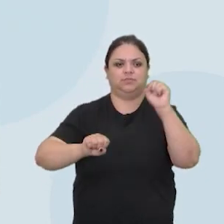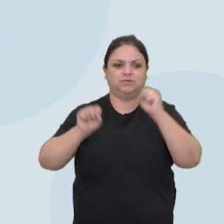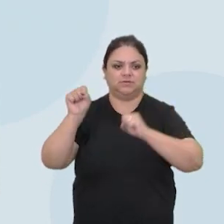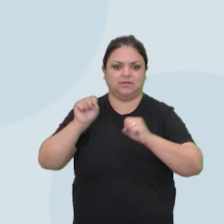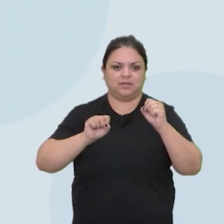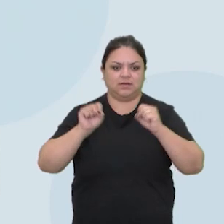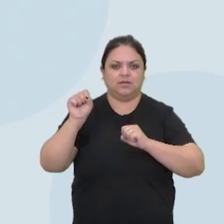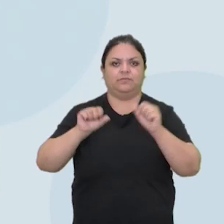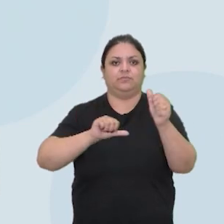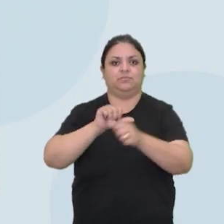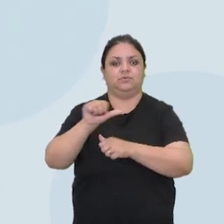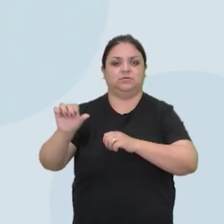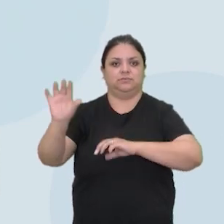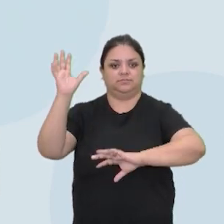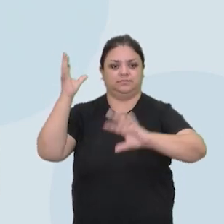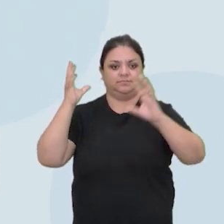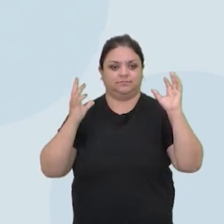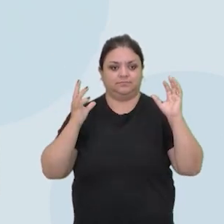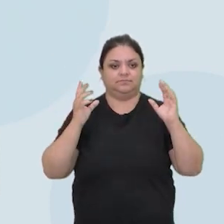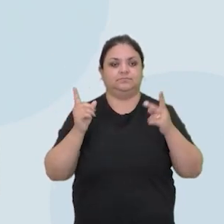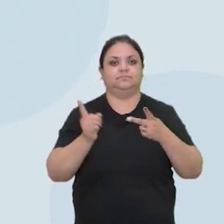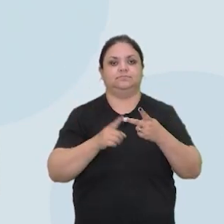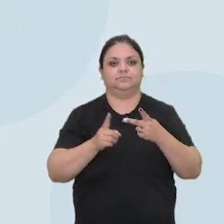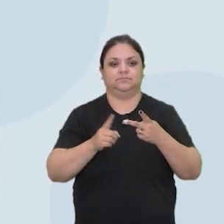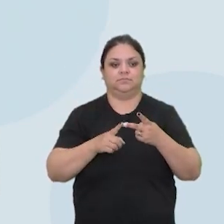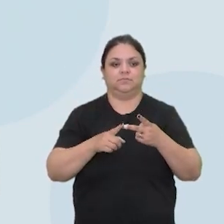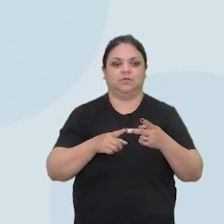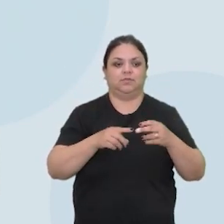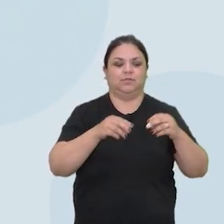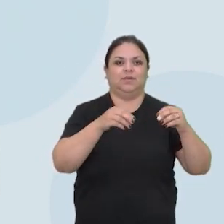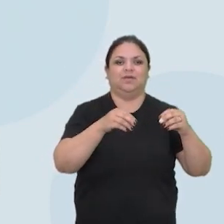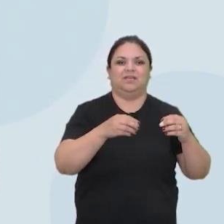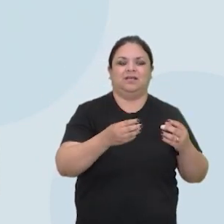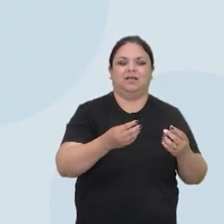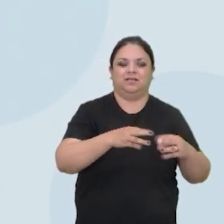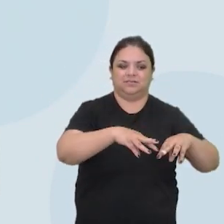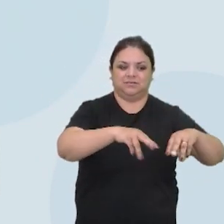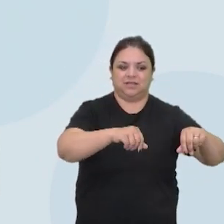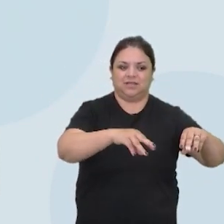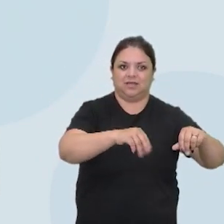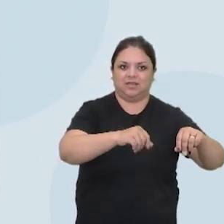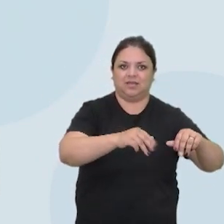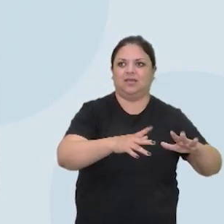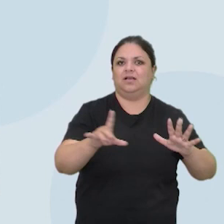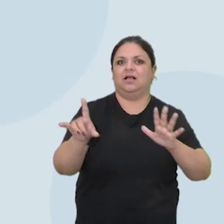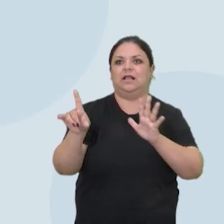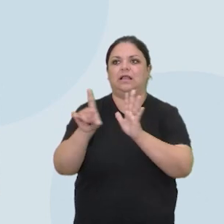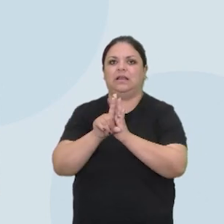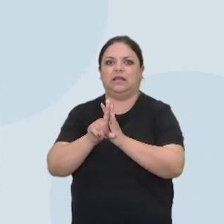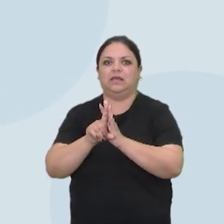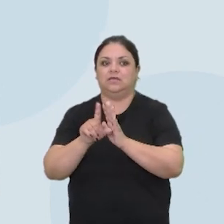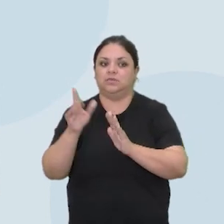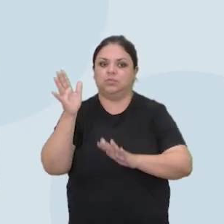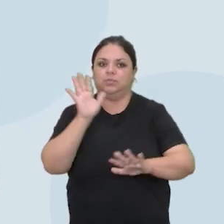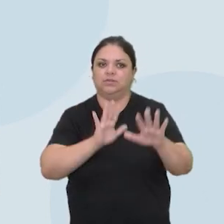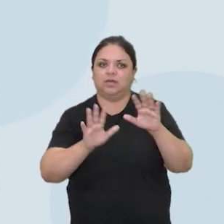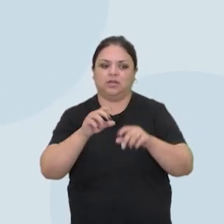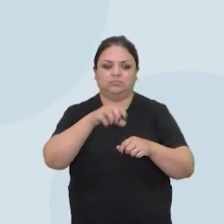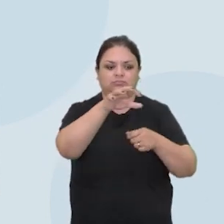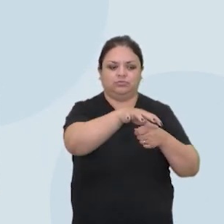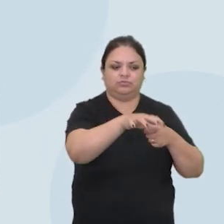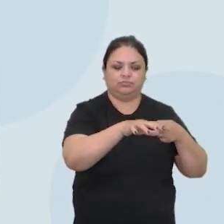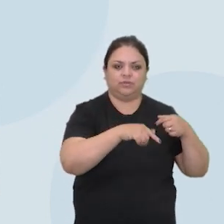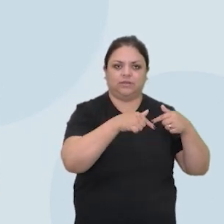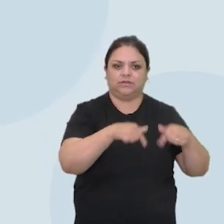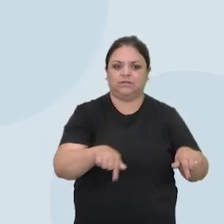depois falamos sobre fertilizantes no sentido de legislação, tá certo? Equilíbrio químico, a